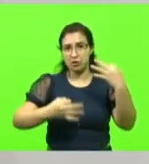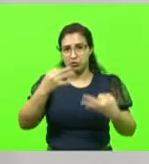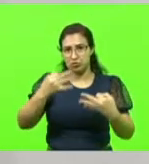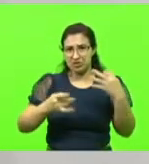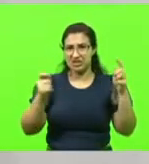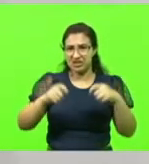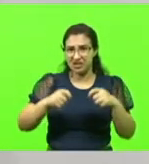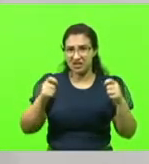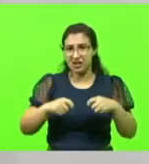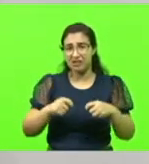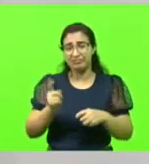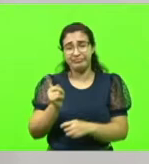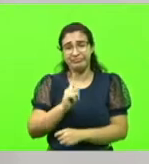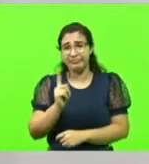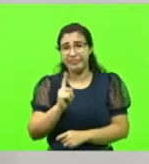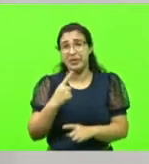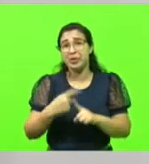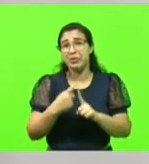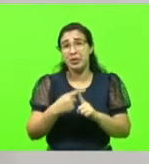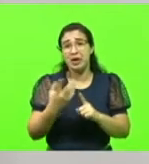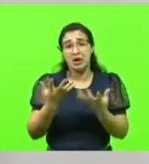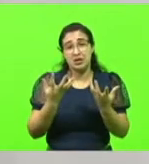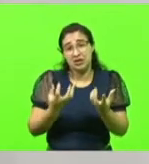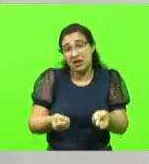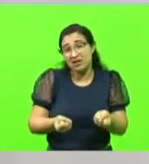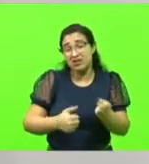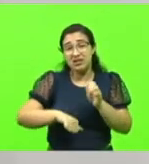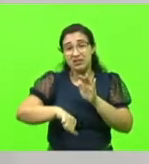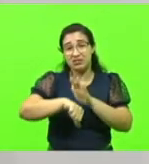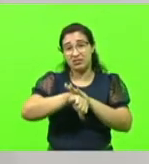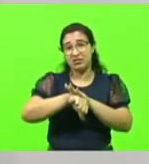mão para o crime,